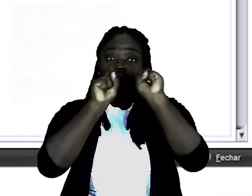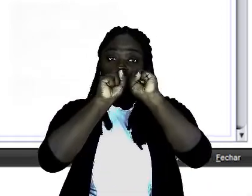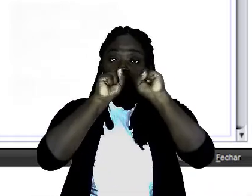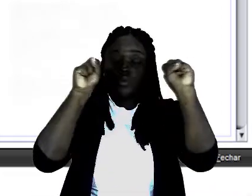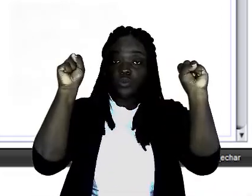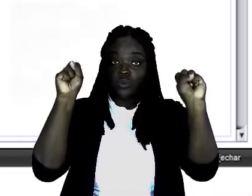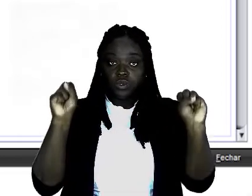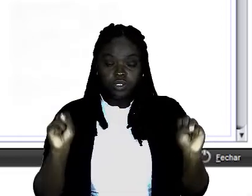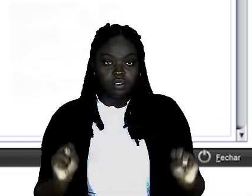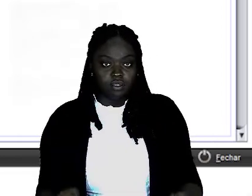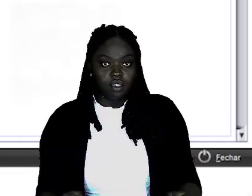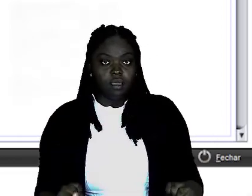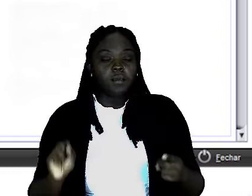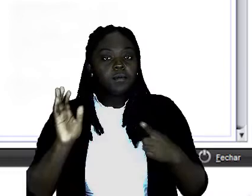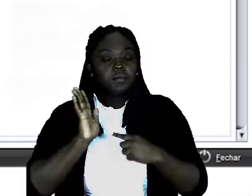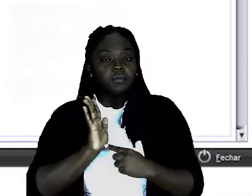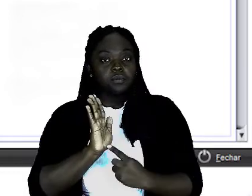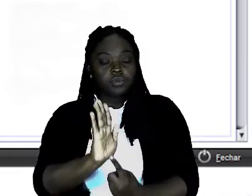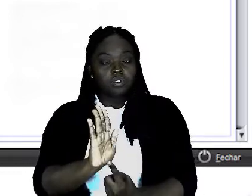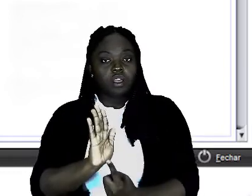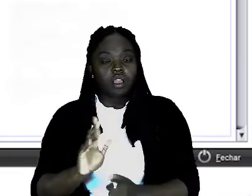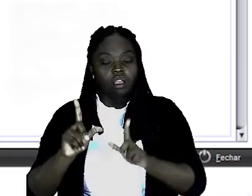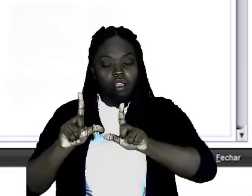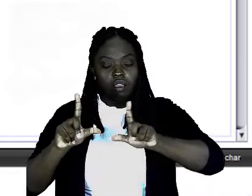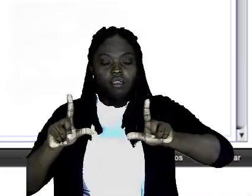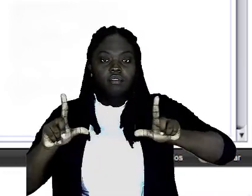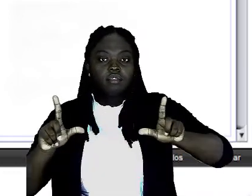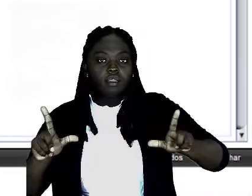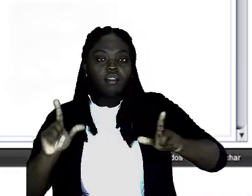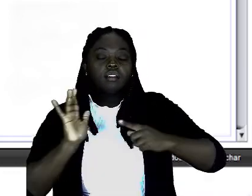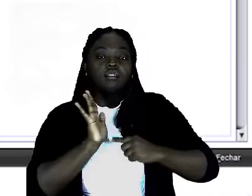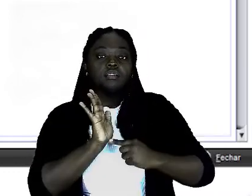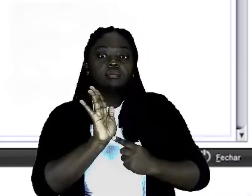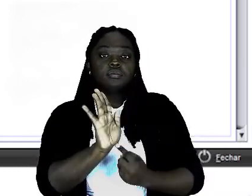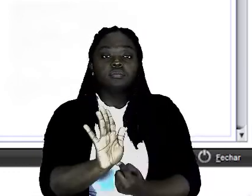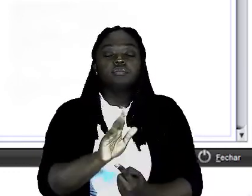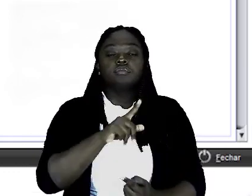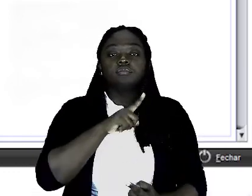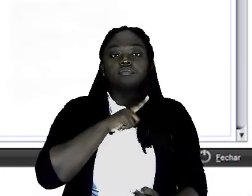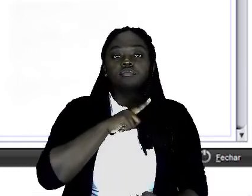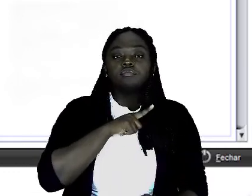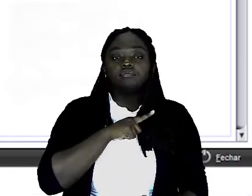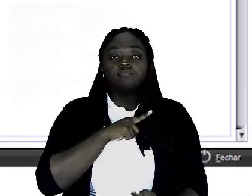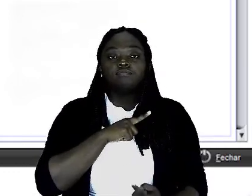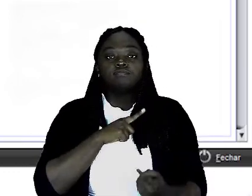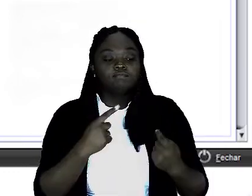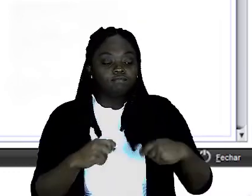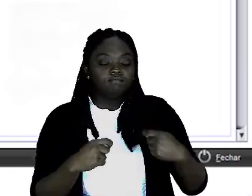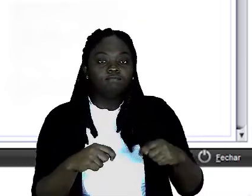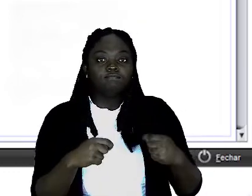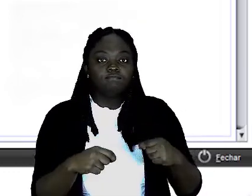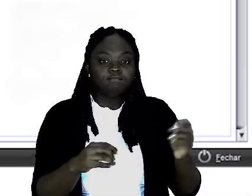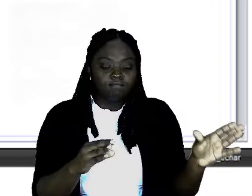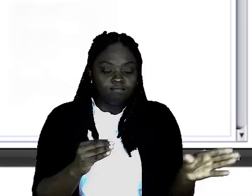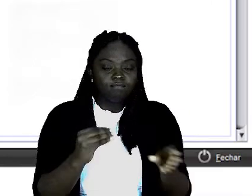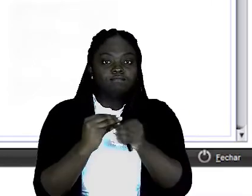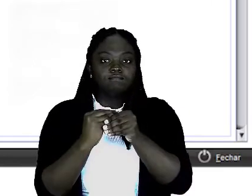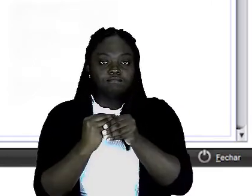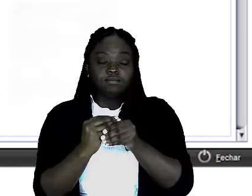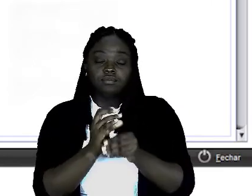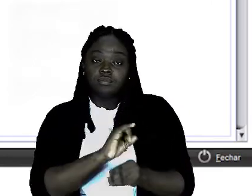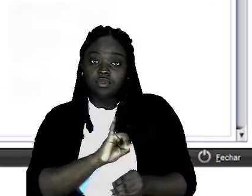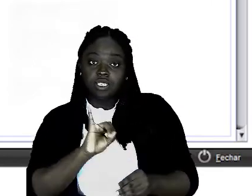sistema apresentará uma tela informando sobre a existência de pendências. Caso